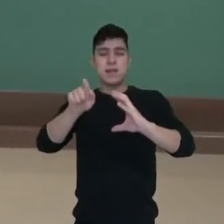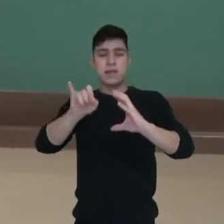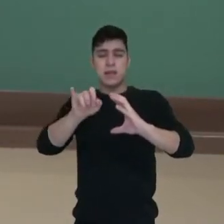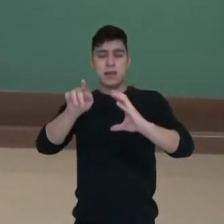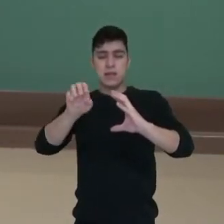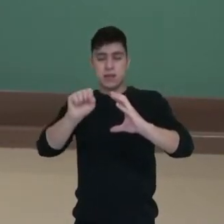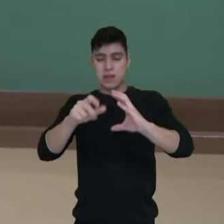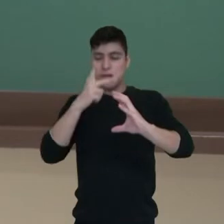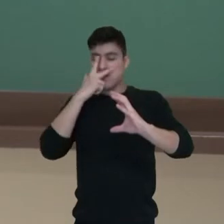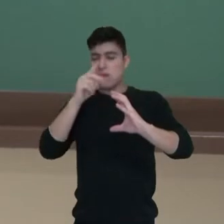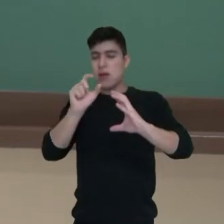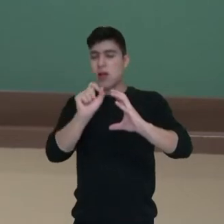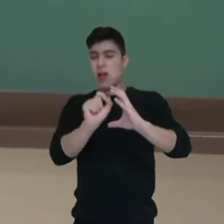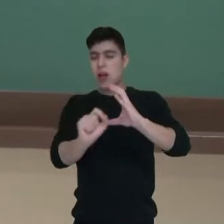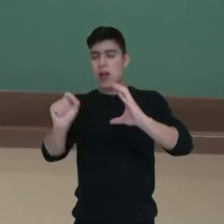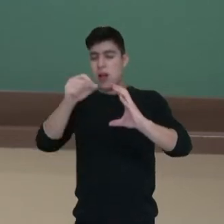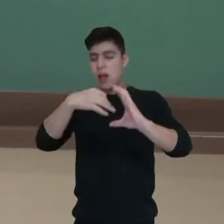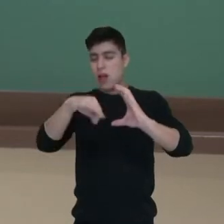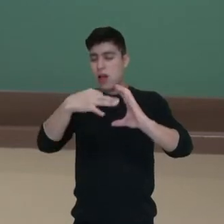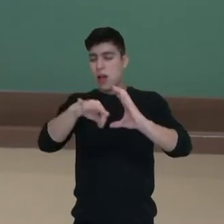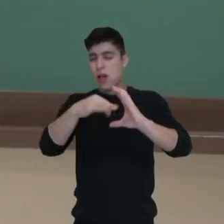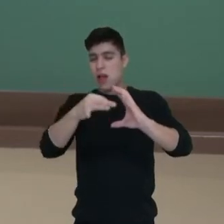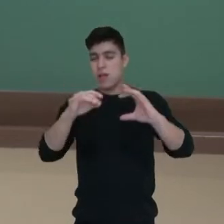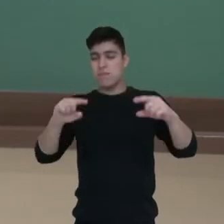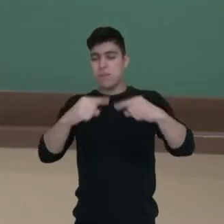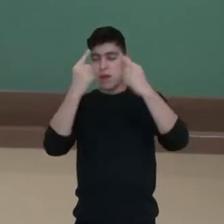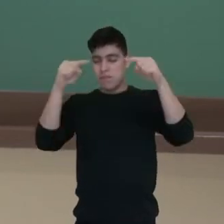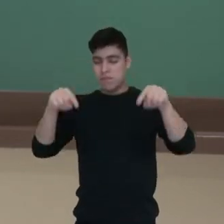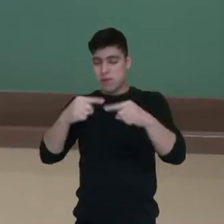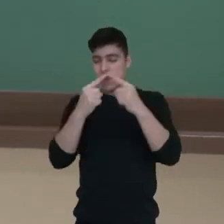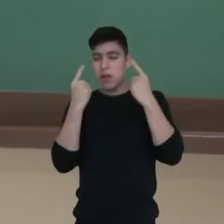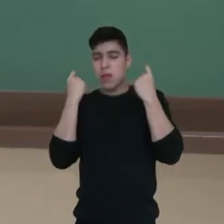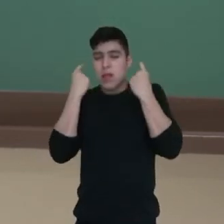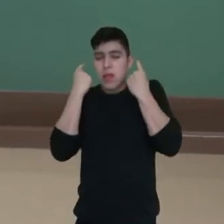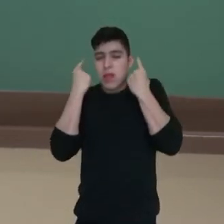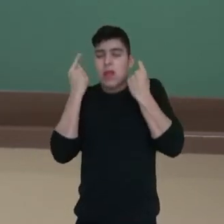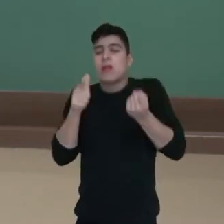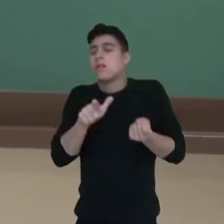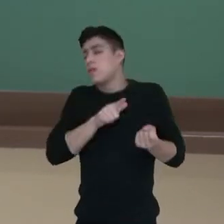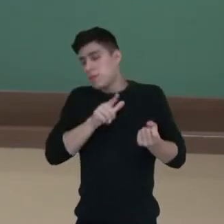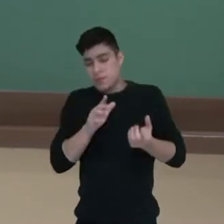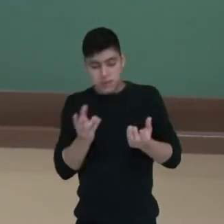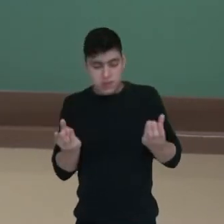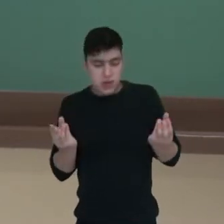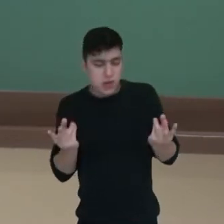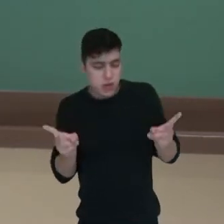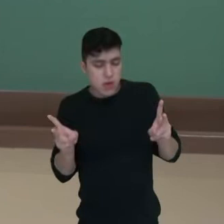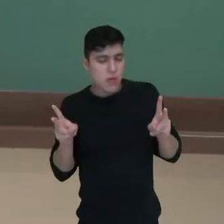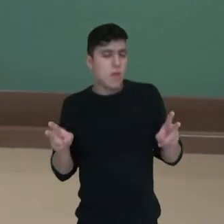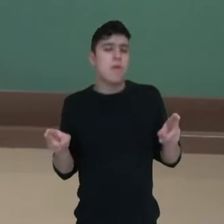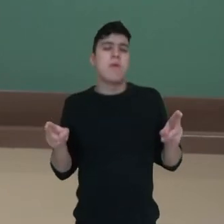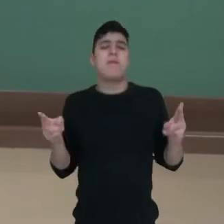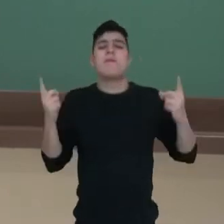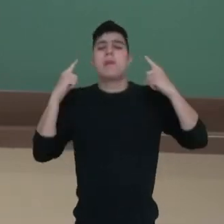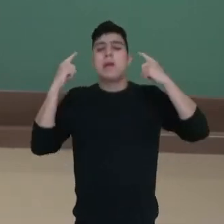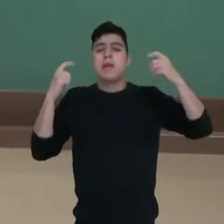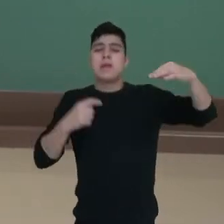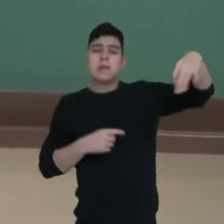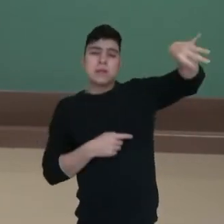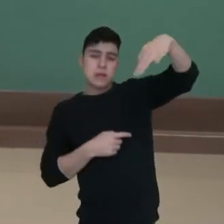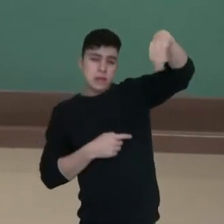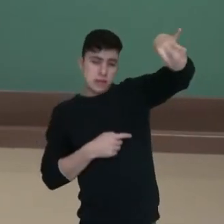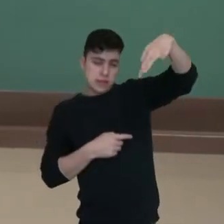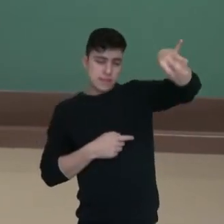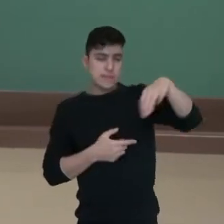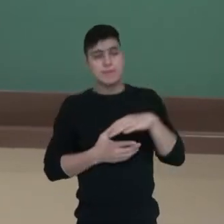guizos? Bolinhas ali dentro, que uma batendo na outra, ela faz barulho. Como se fosse um barulho de um sino, de uma